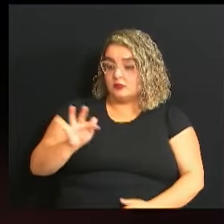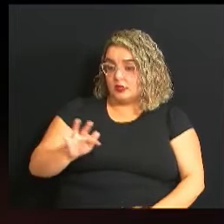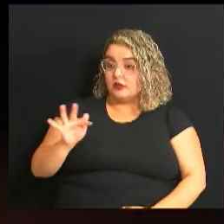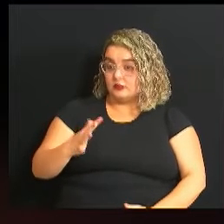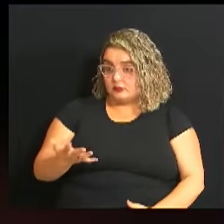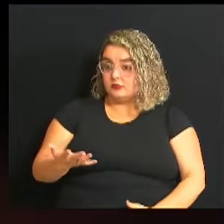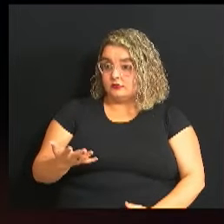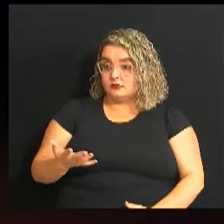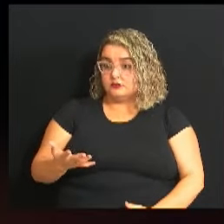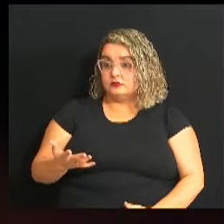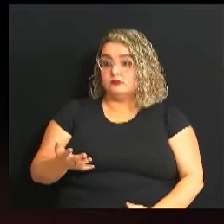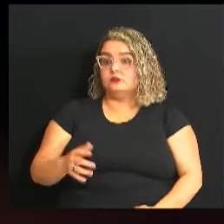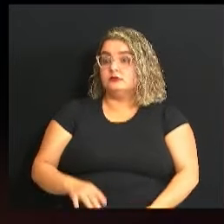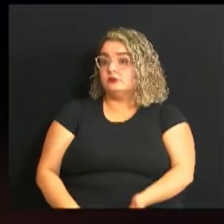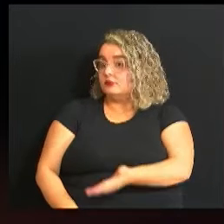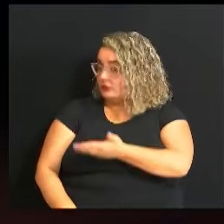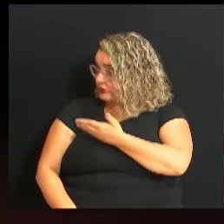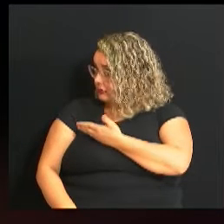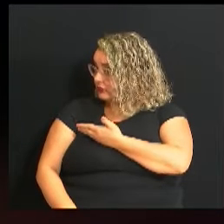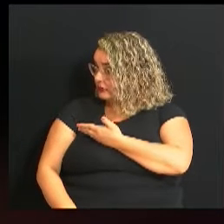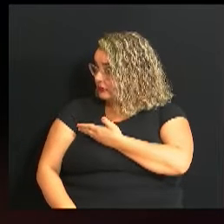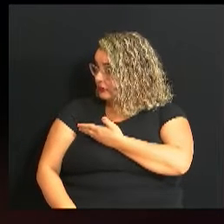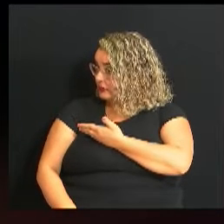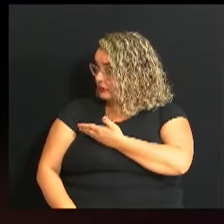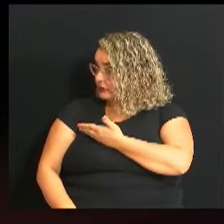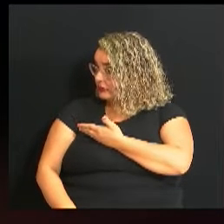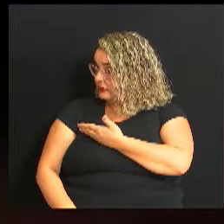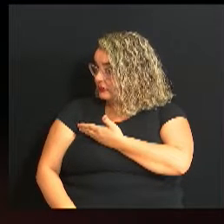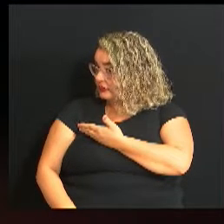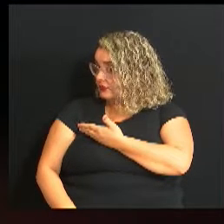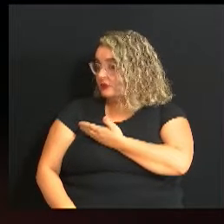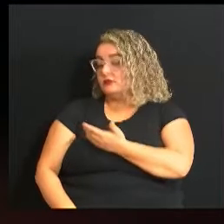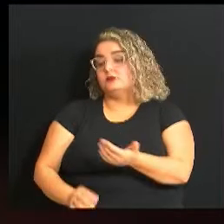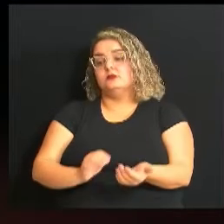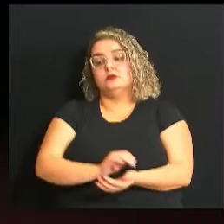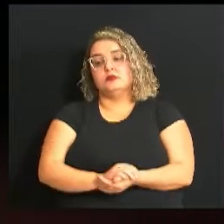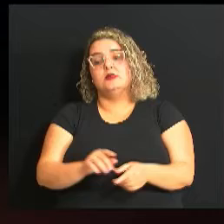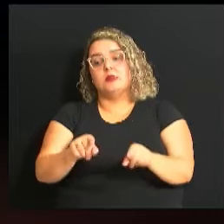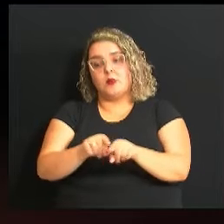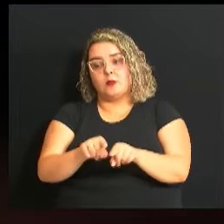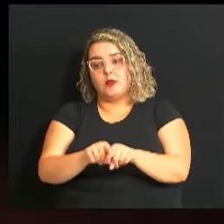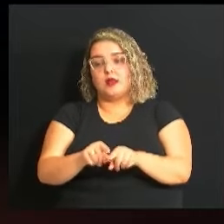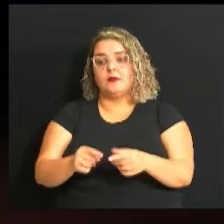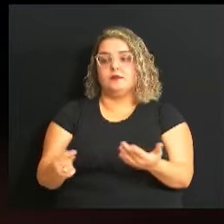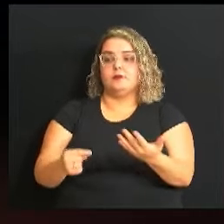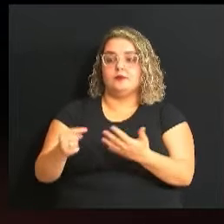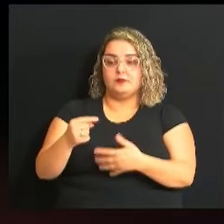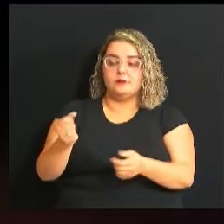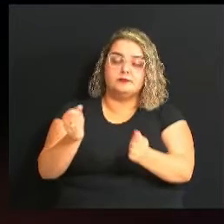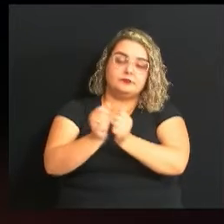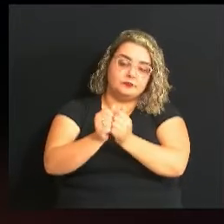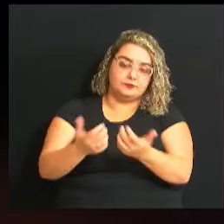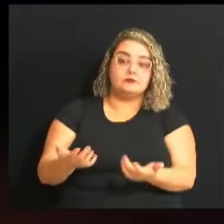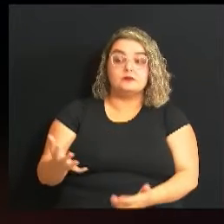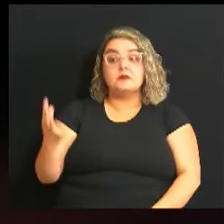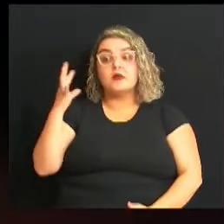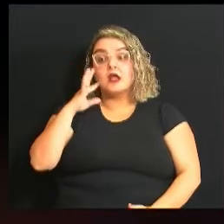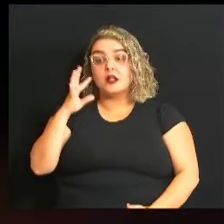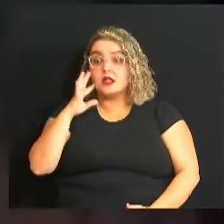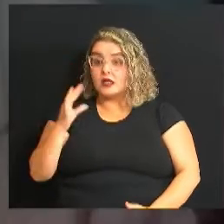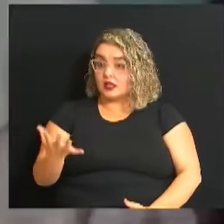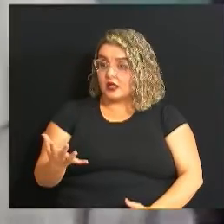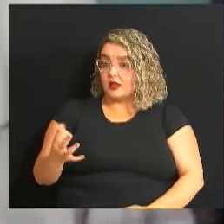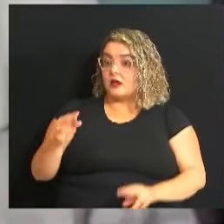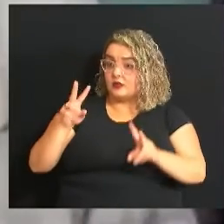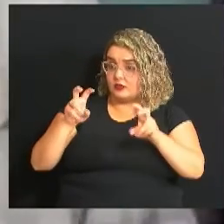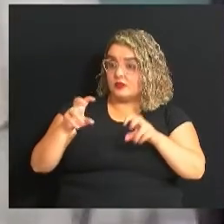International Society of Arboriculture, da qual a SBAL é um capítulo também. Esse congresso vai ser muito bacana, o tema é a